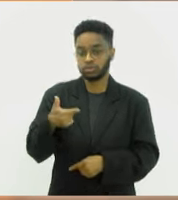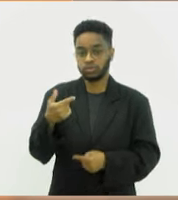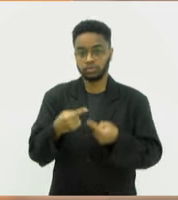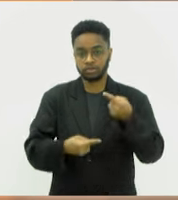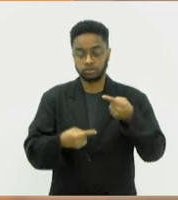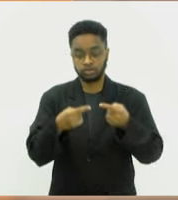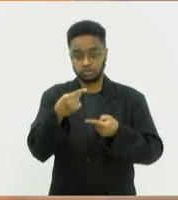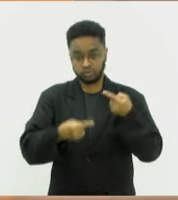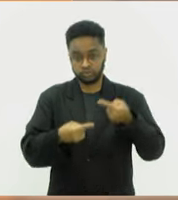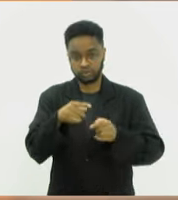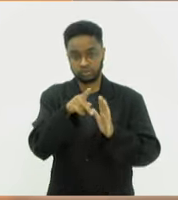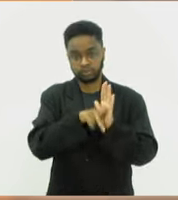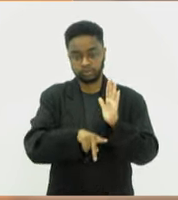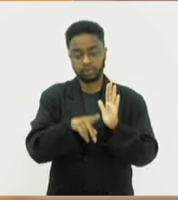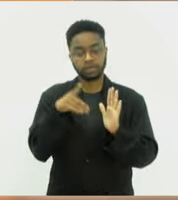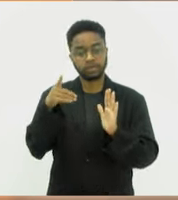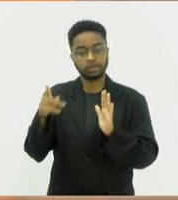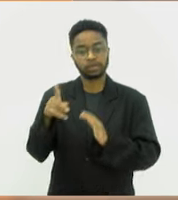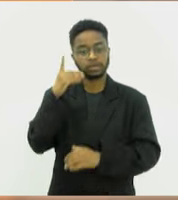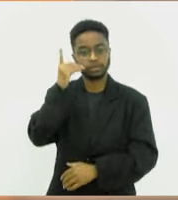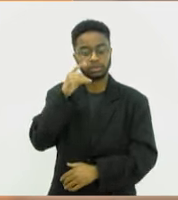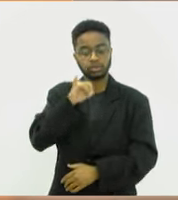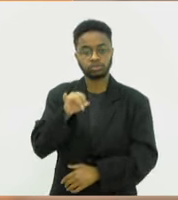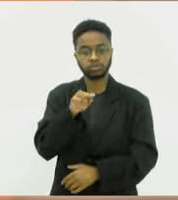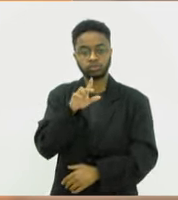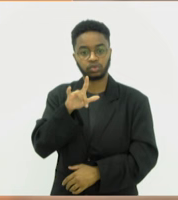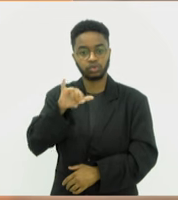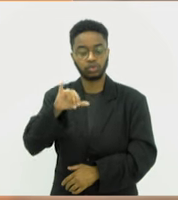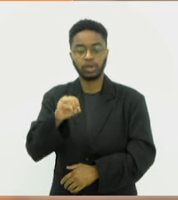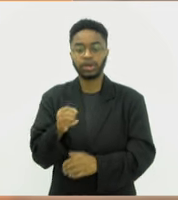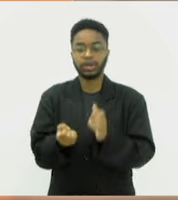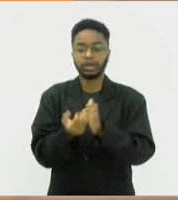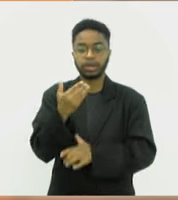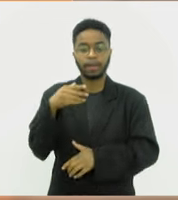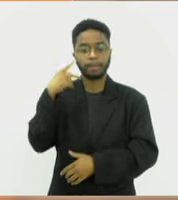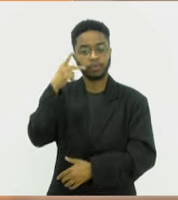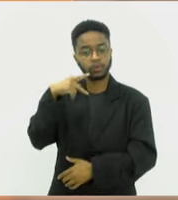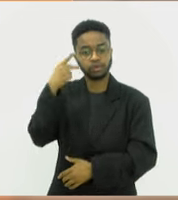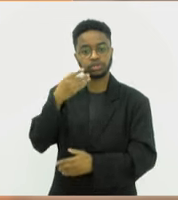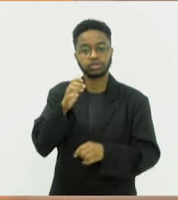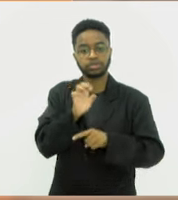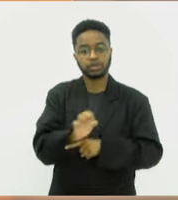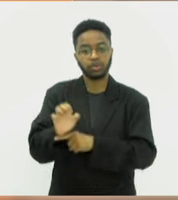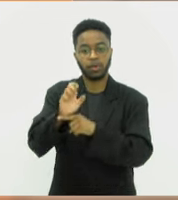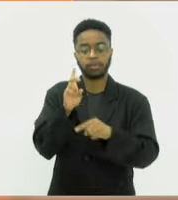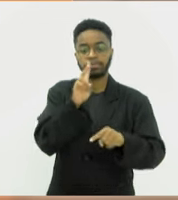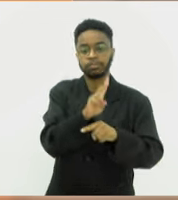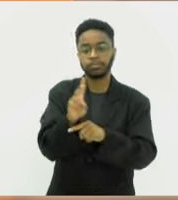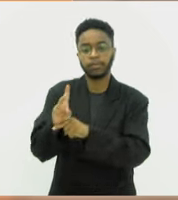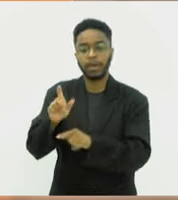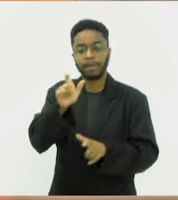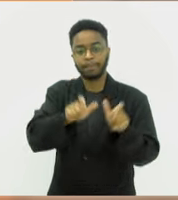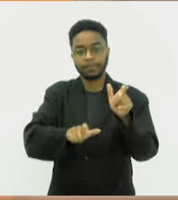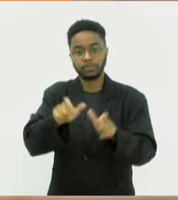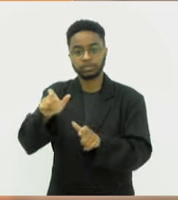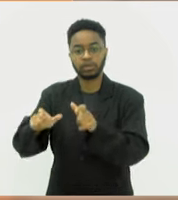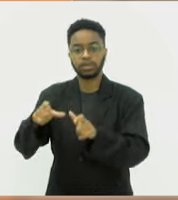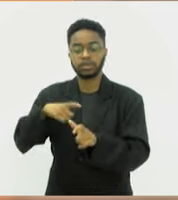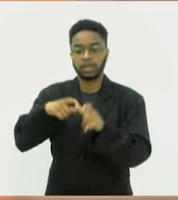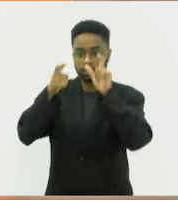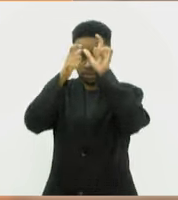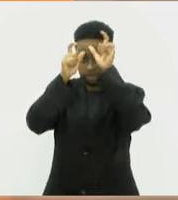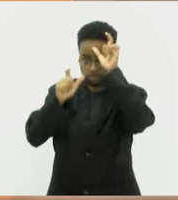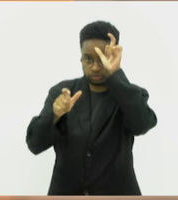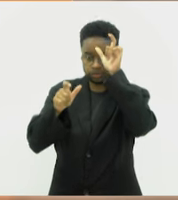do deputado Júlio Rocha, que cria a política estadual de proteção dos direitos da pessoa com transtorno do desenvolvimento